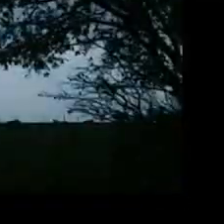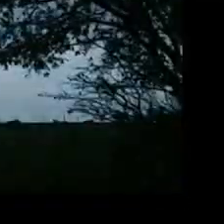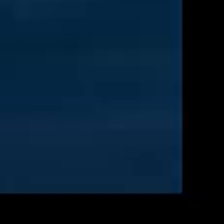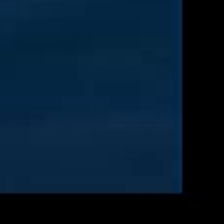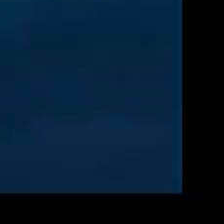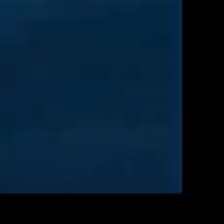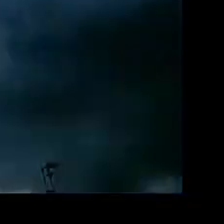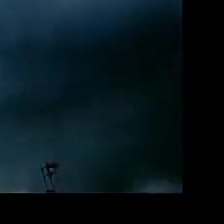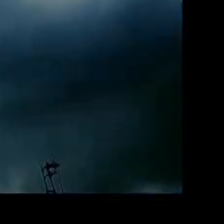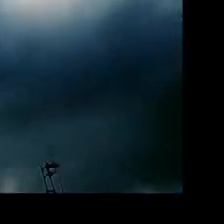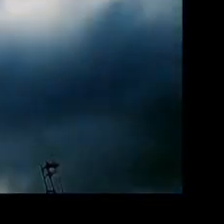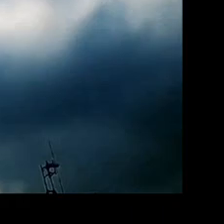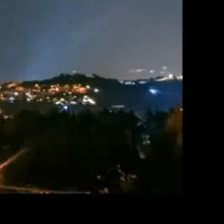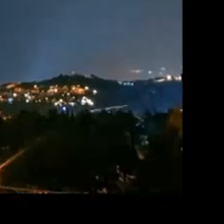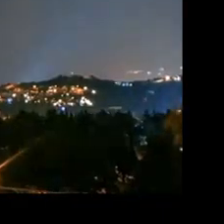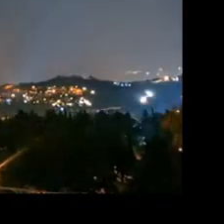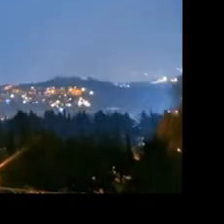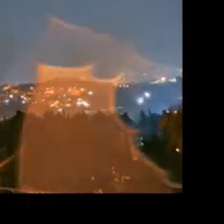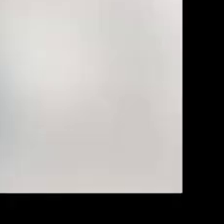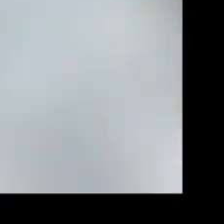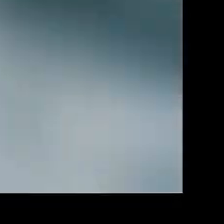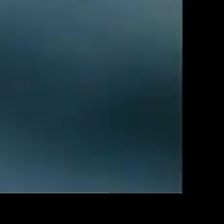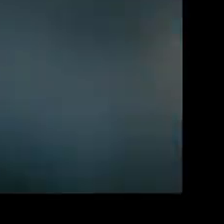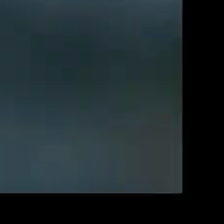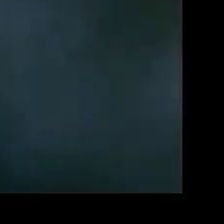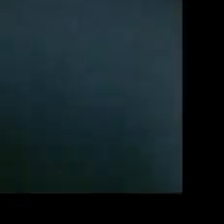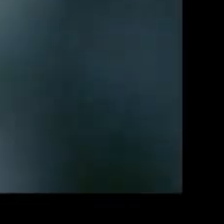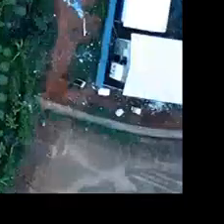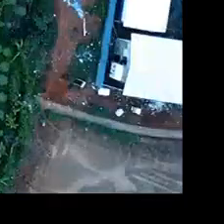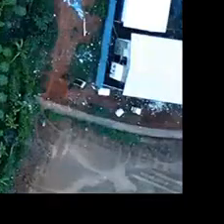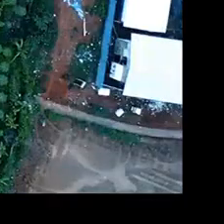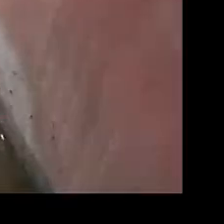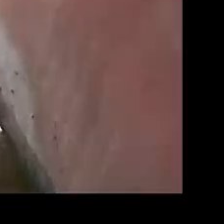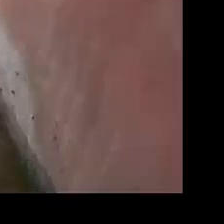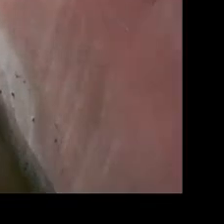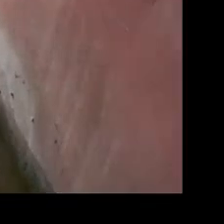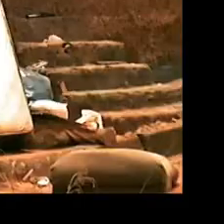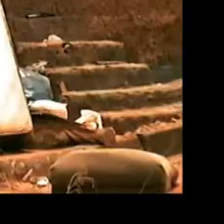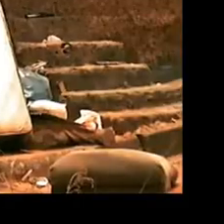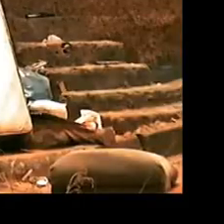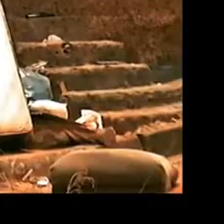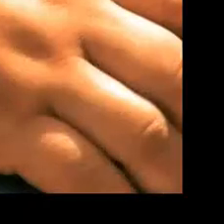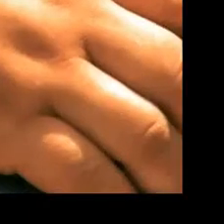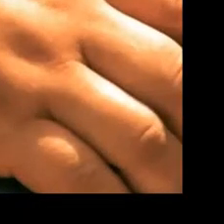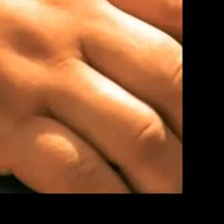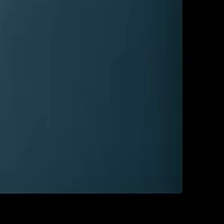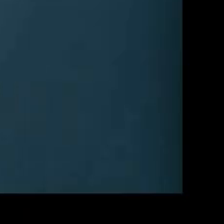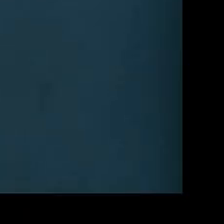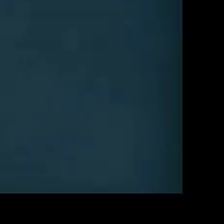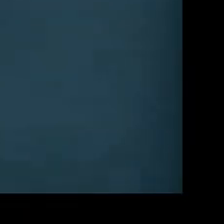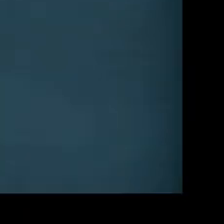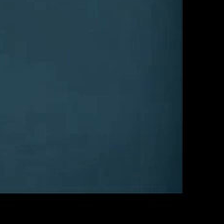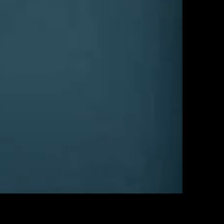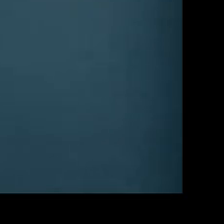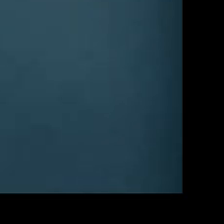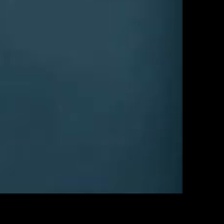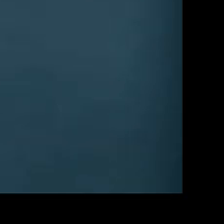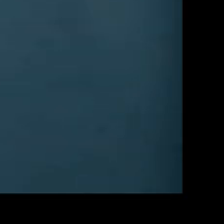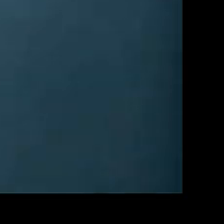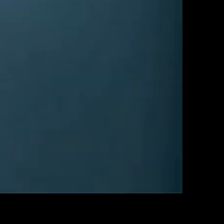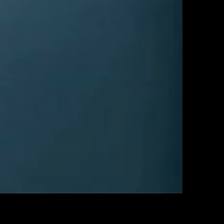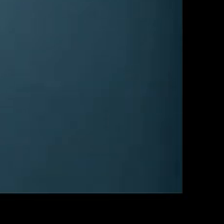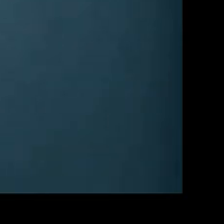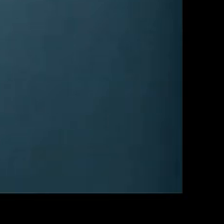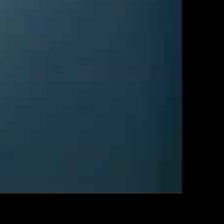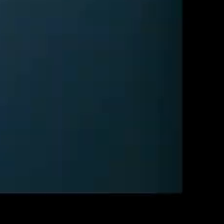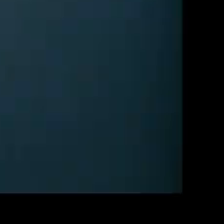podem chegar a 100 km por hora. Meu Deus, o que é isso? Terminou com a minha casa. Tornado. Minha Nossa